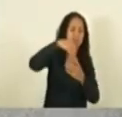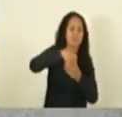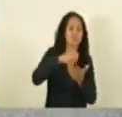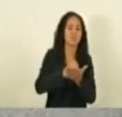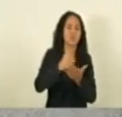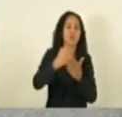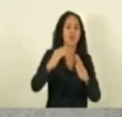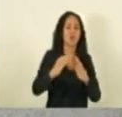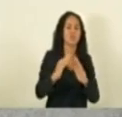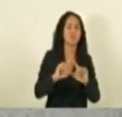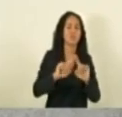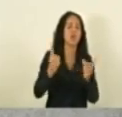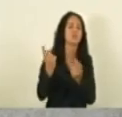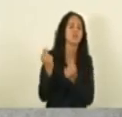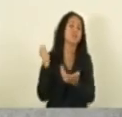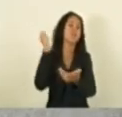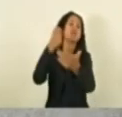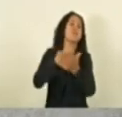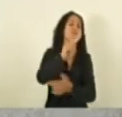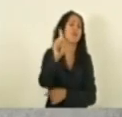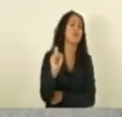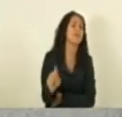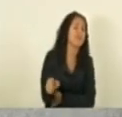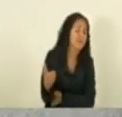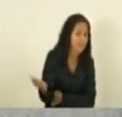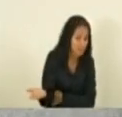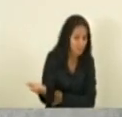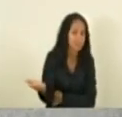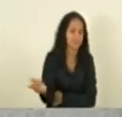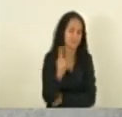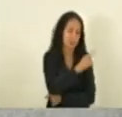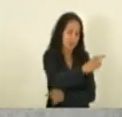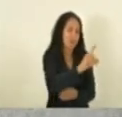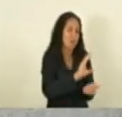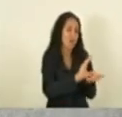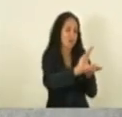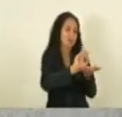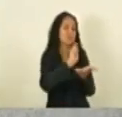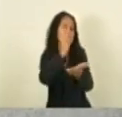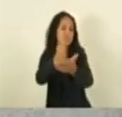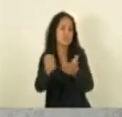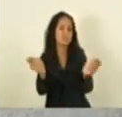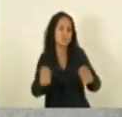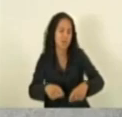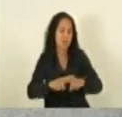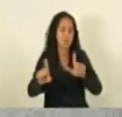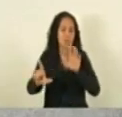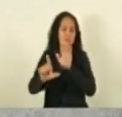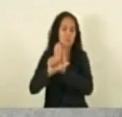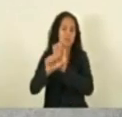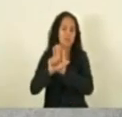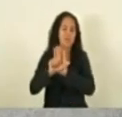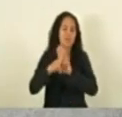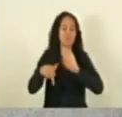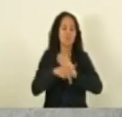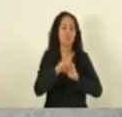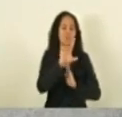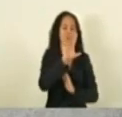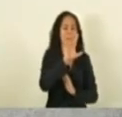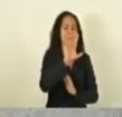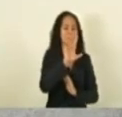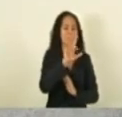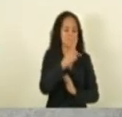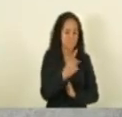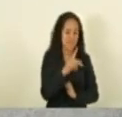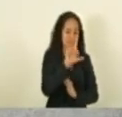e não sabe de onde tirar o dinheiro, porque pela lei vigente elas não podem tirar o dinheiro do PDE ou do